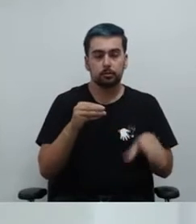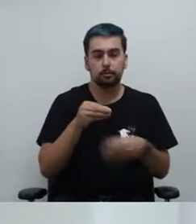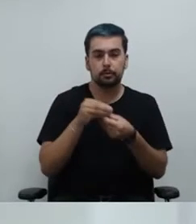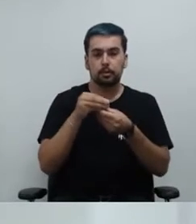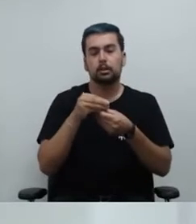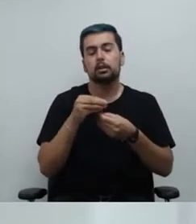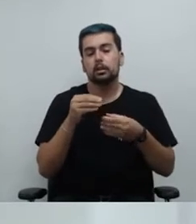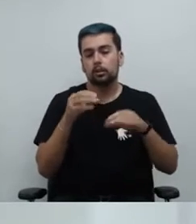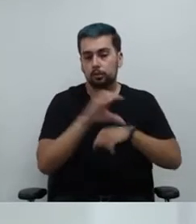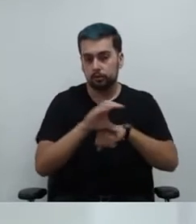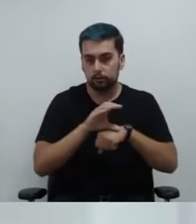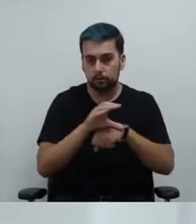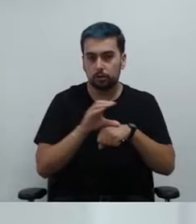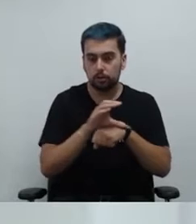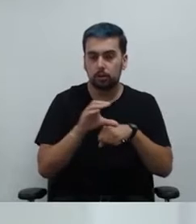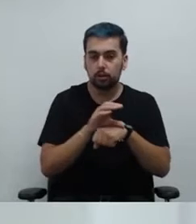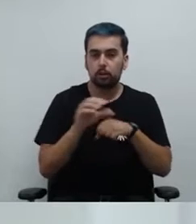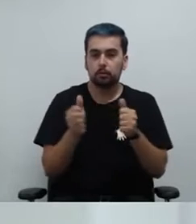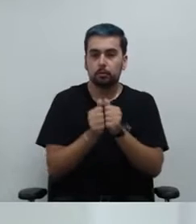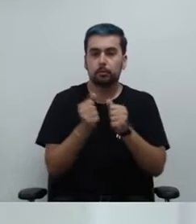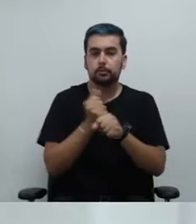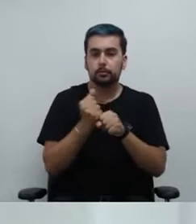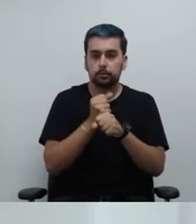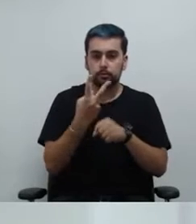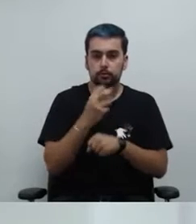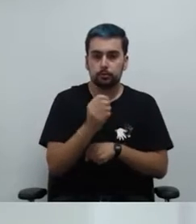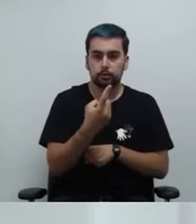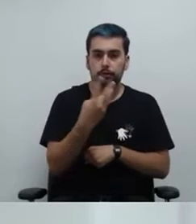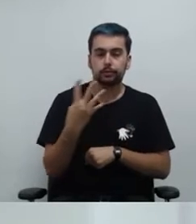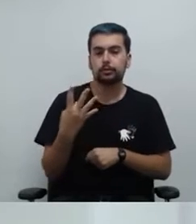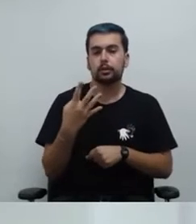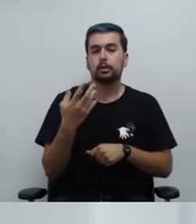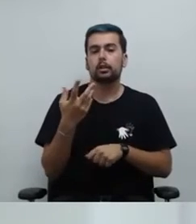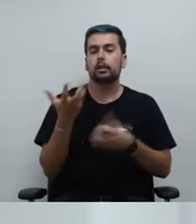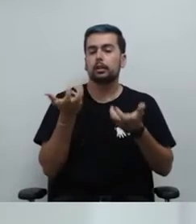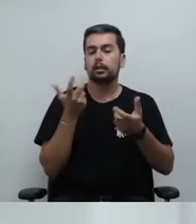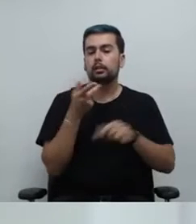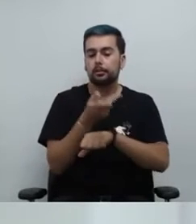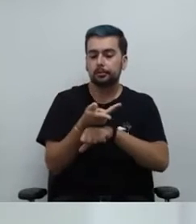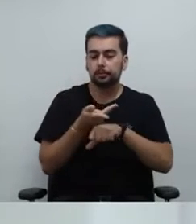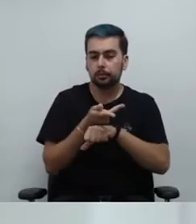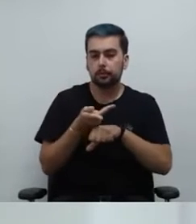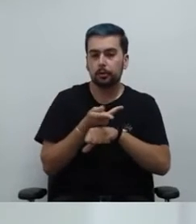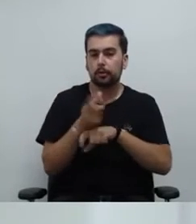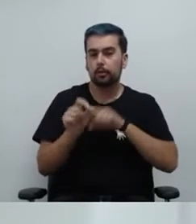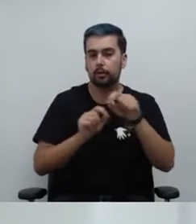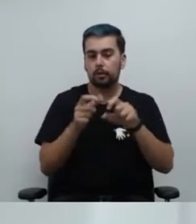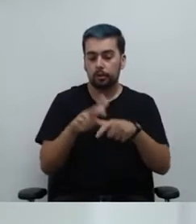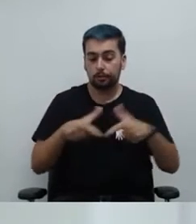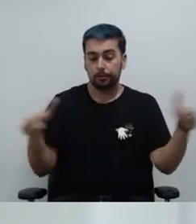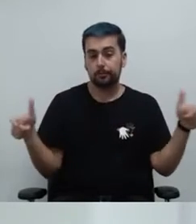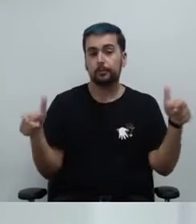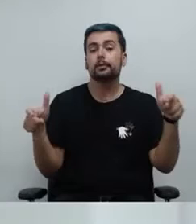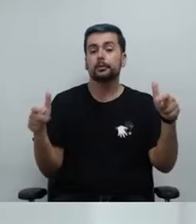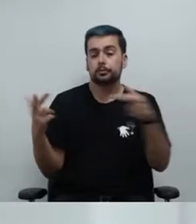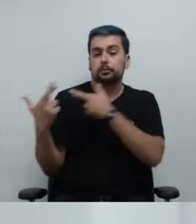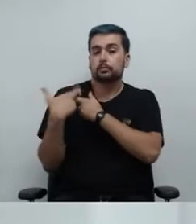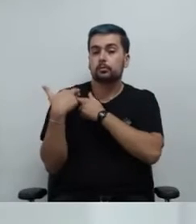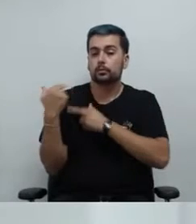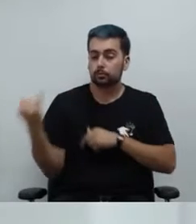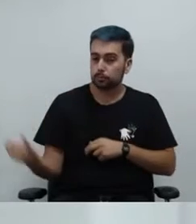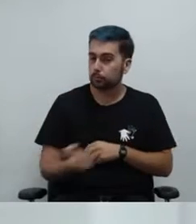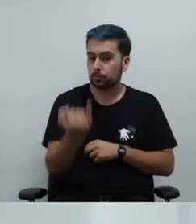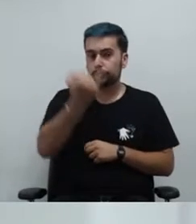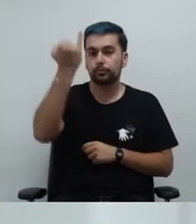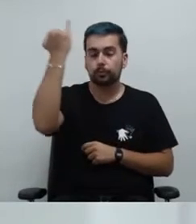80 de 2014, buscando-se, assim, a ampliação do alcance institucional, de modo a consolidar o seu papel